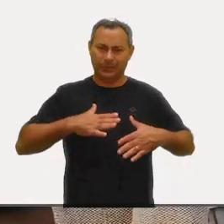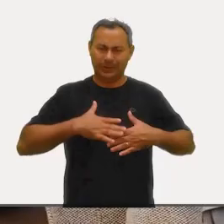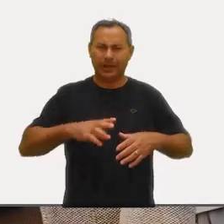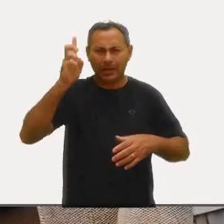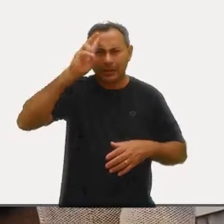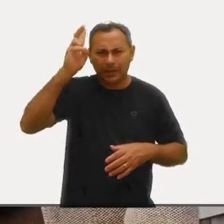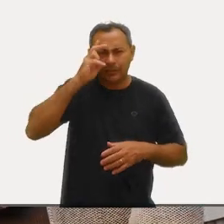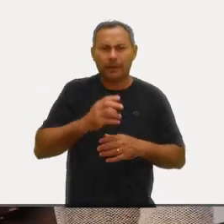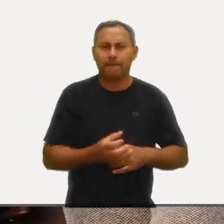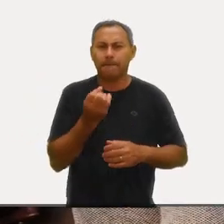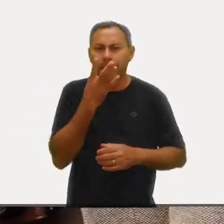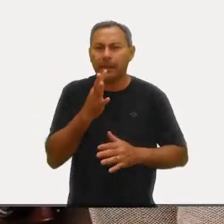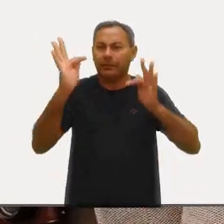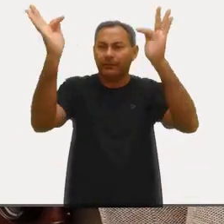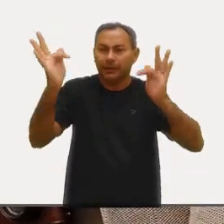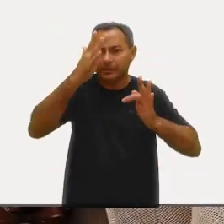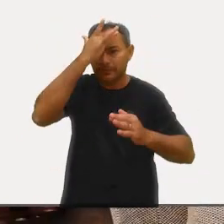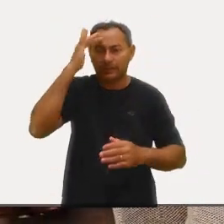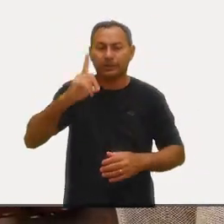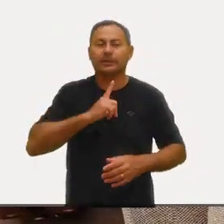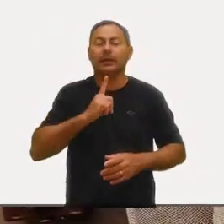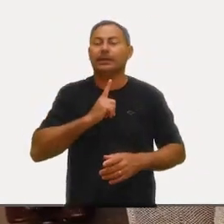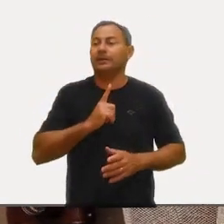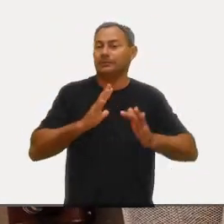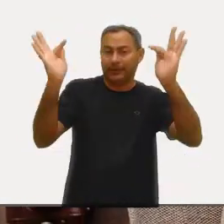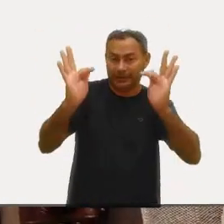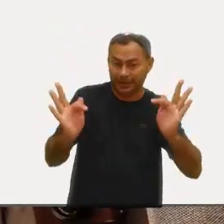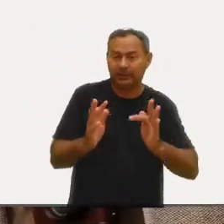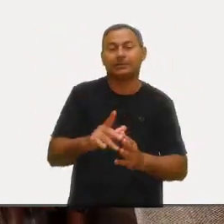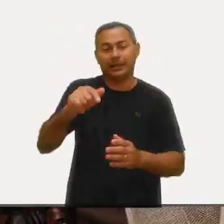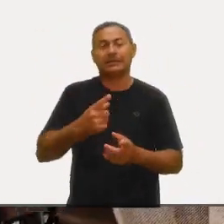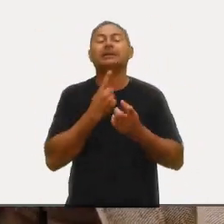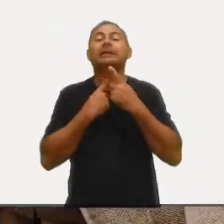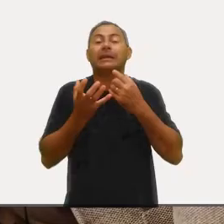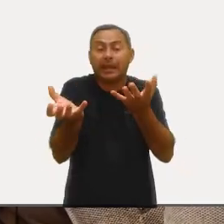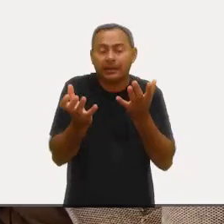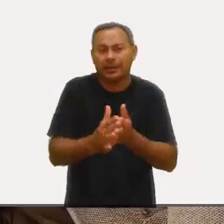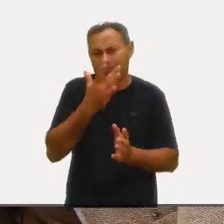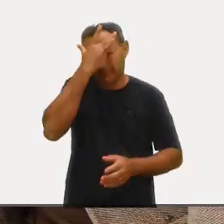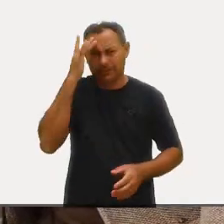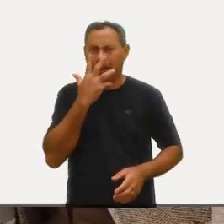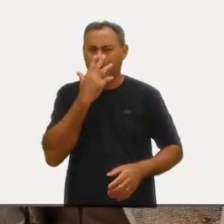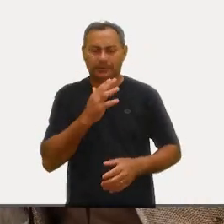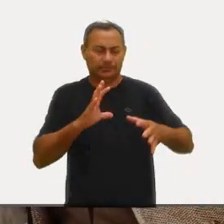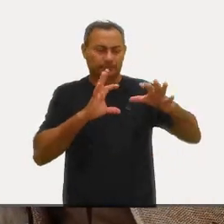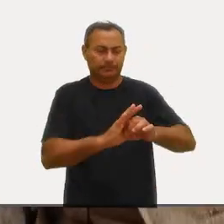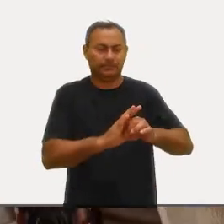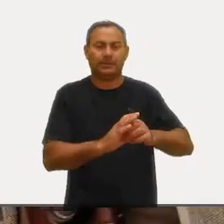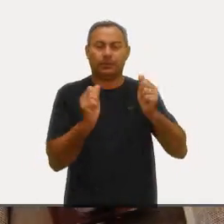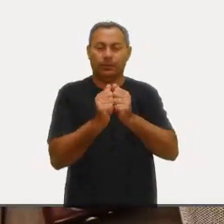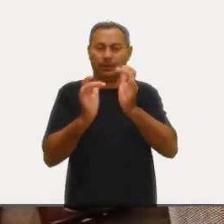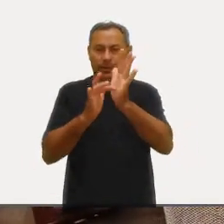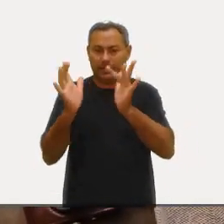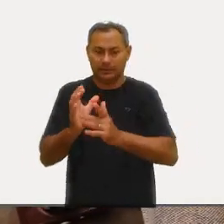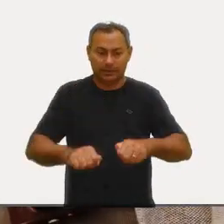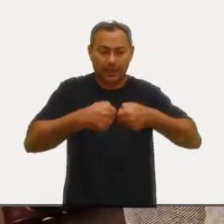lemos aqui nada parecido com bem-aventurados os que têm fome e sede de felicidade, pois serão felizes. Muita gente acha que a aliança delas